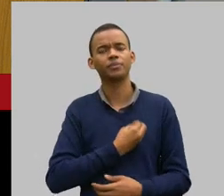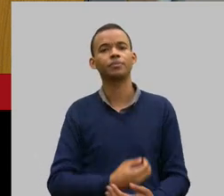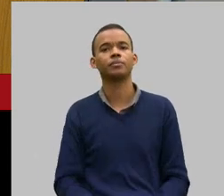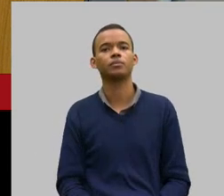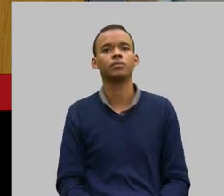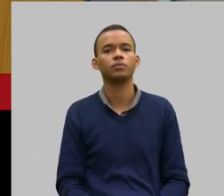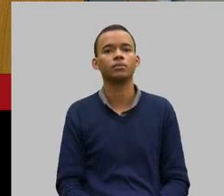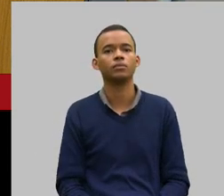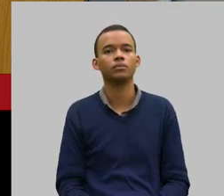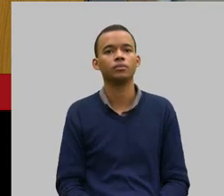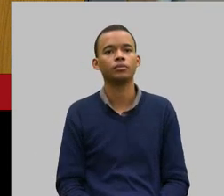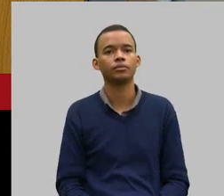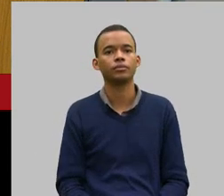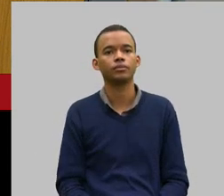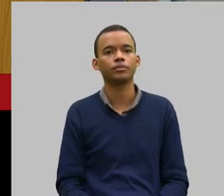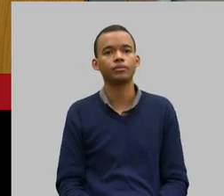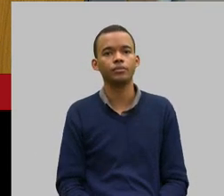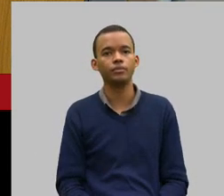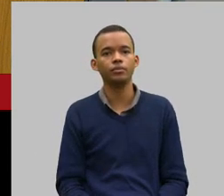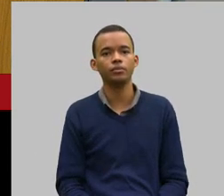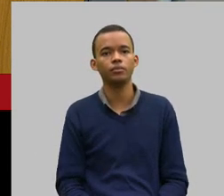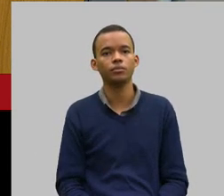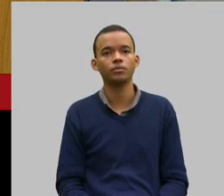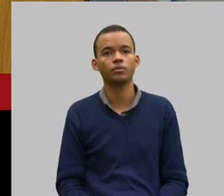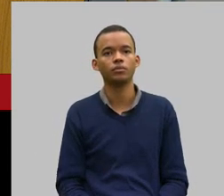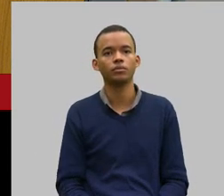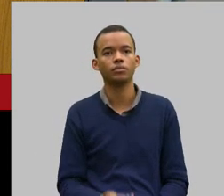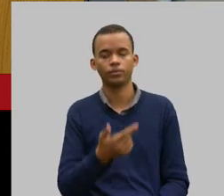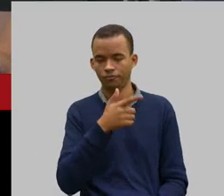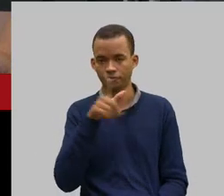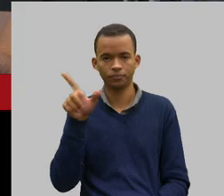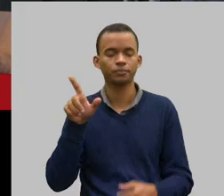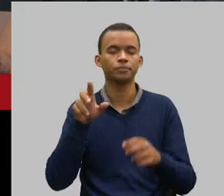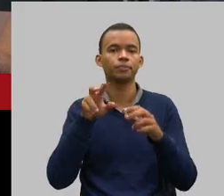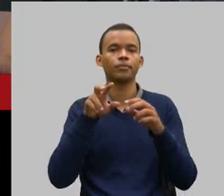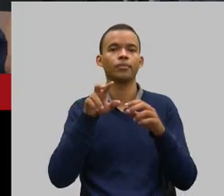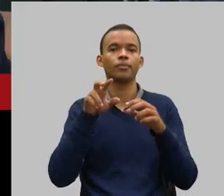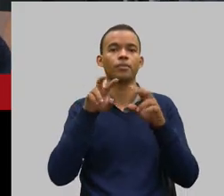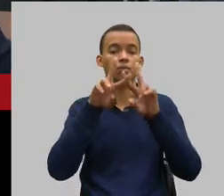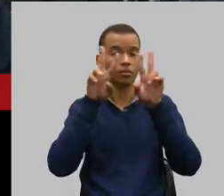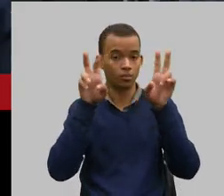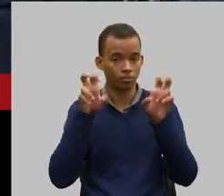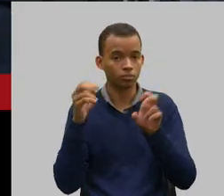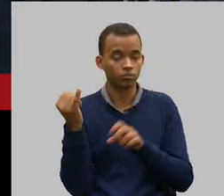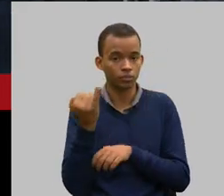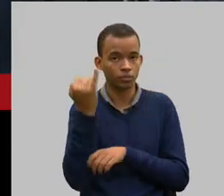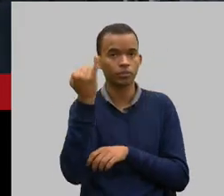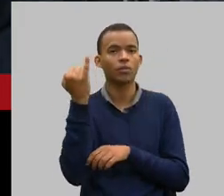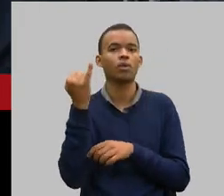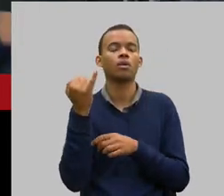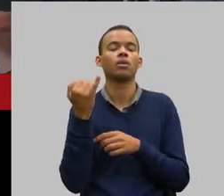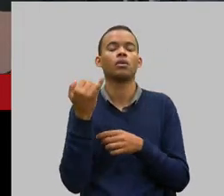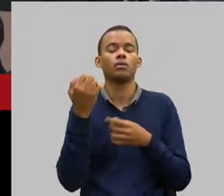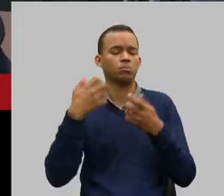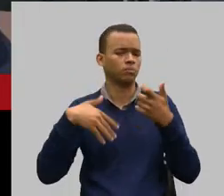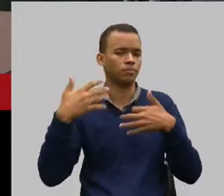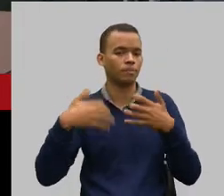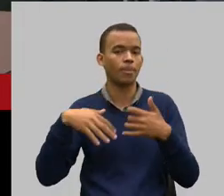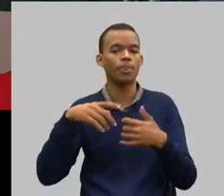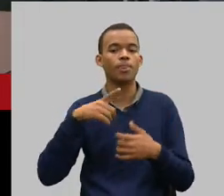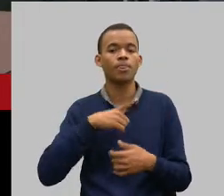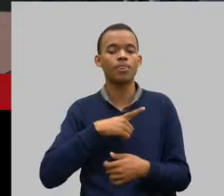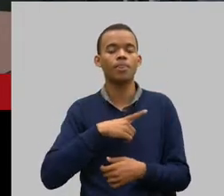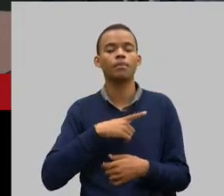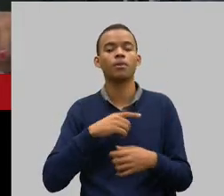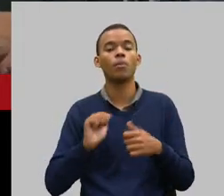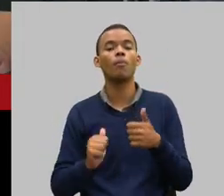presença temos outra questão também importante registrar que nós agora com o apoio do bdmg vamos ter